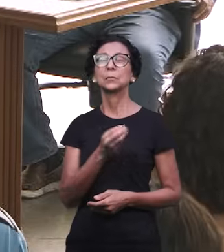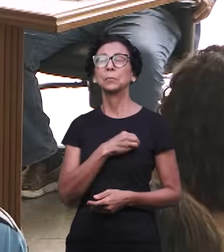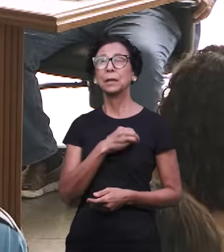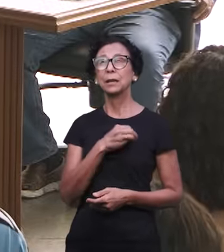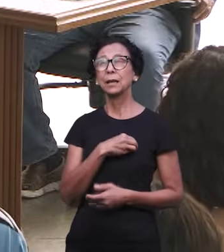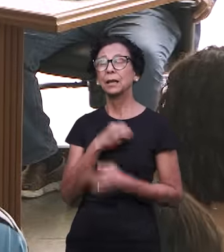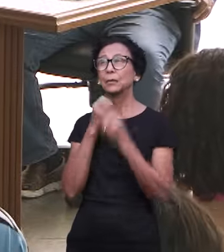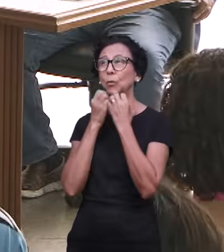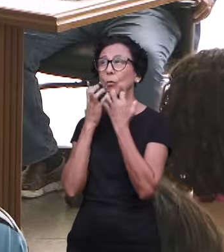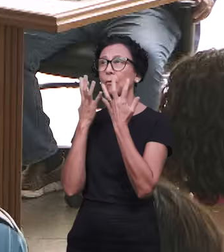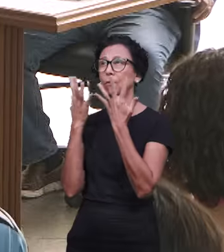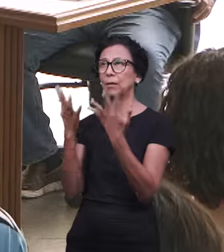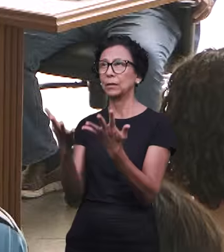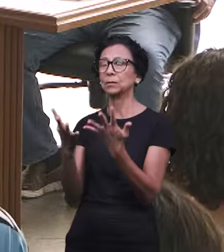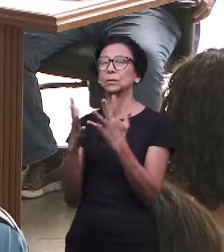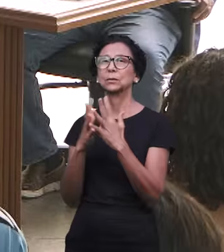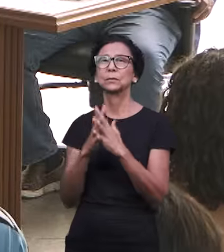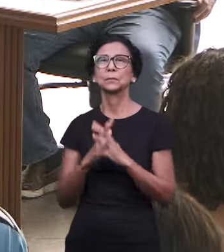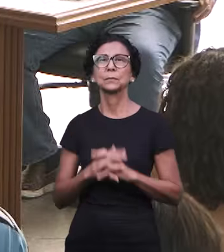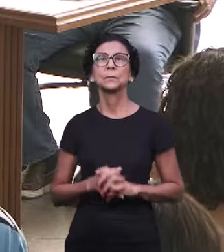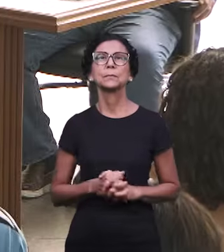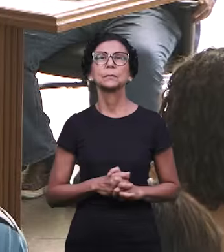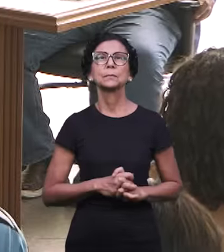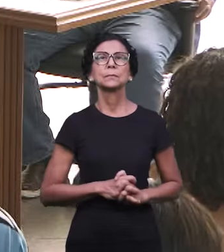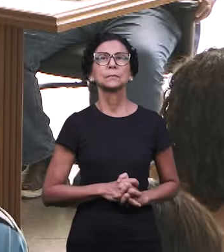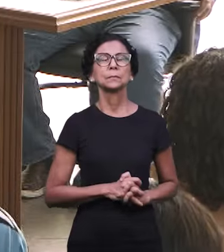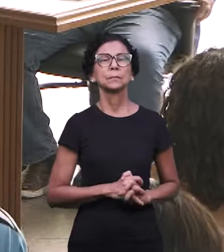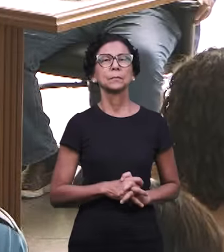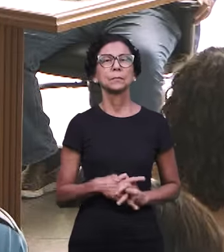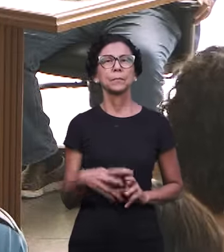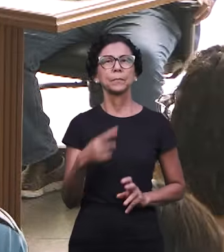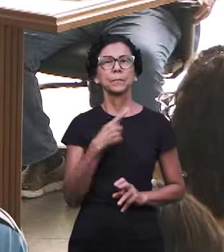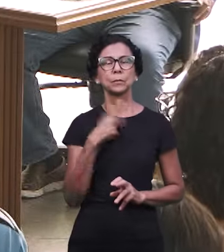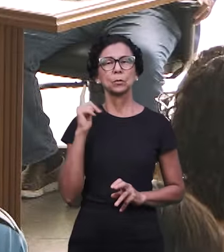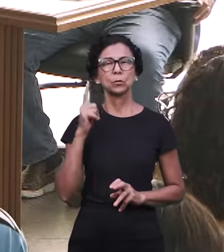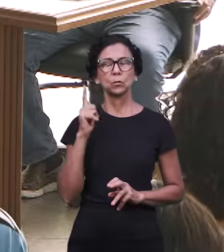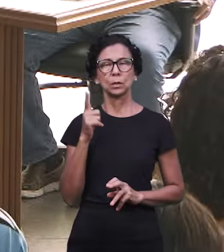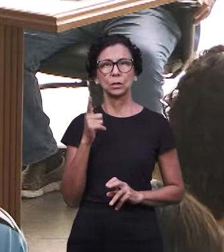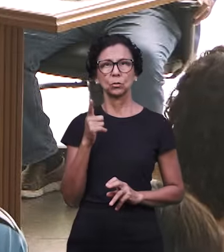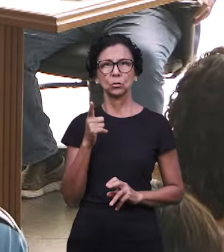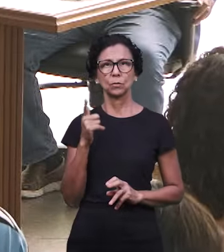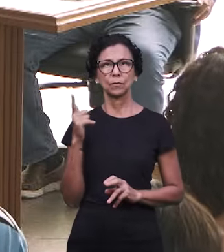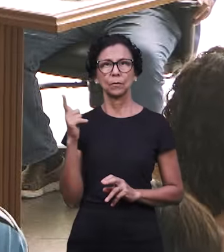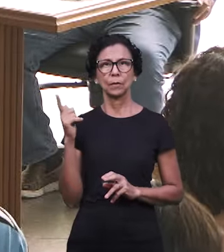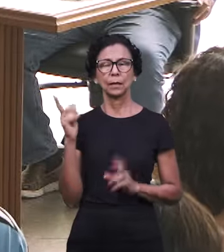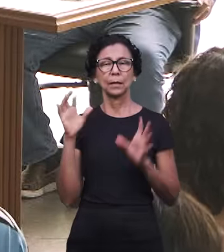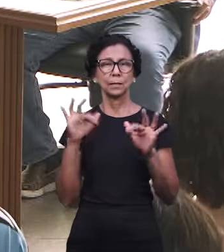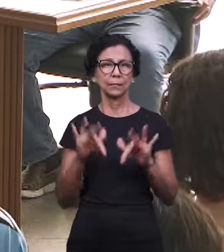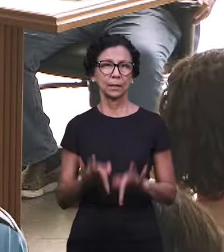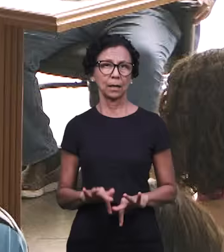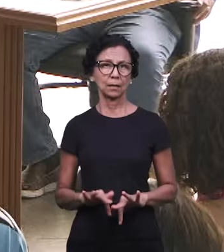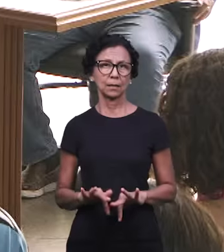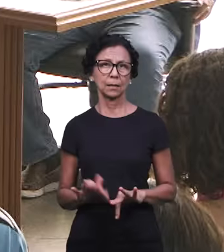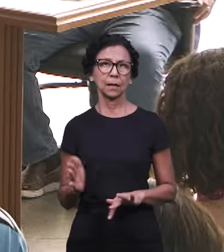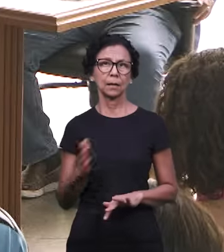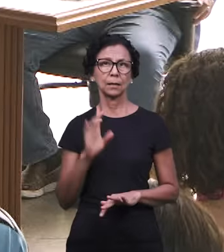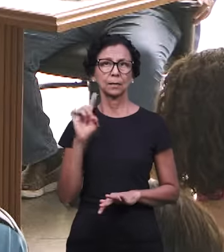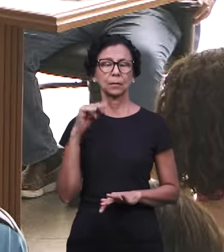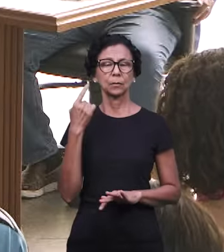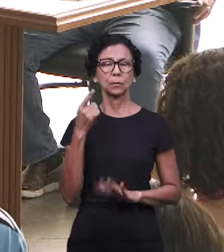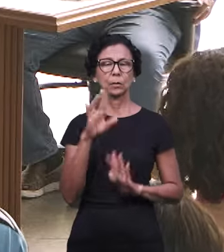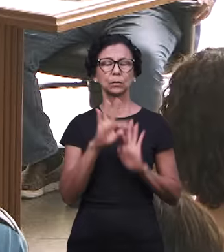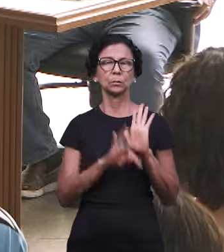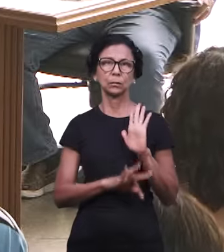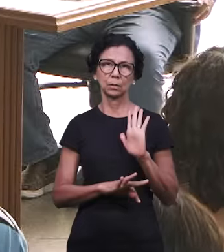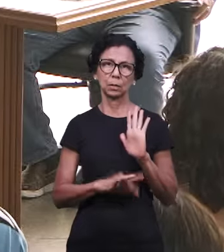diante do Senhor, nós teremos ainda uma palavra final do pastor Gedeuti e logo em seguida vamos todos ler um texto bíblico,